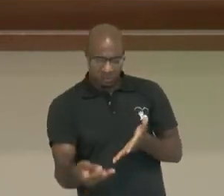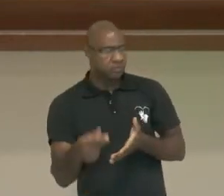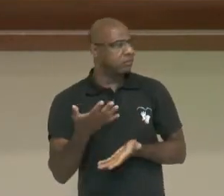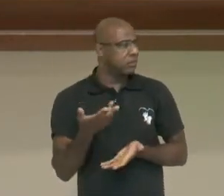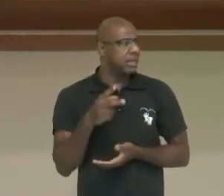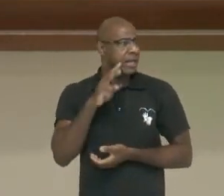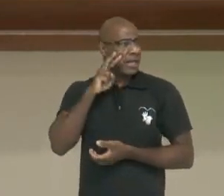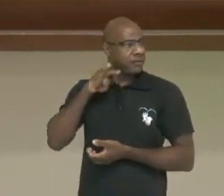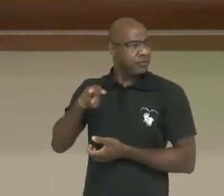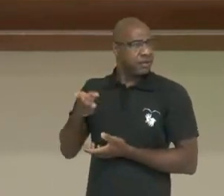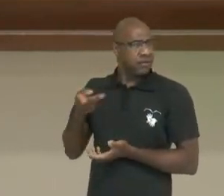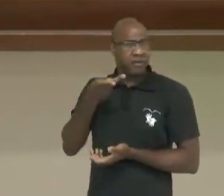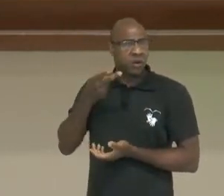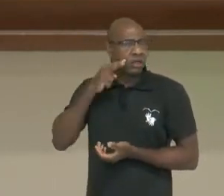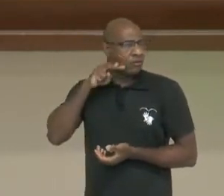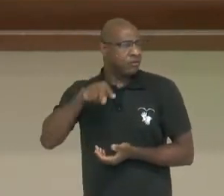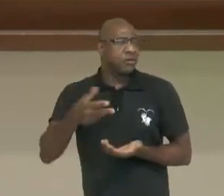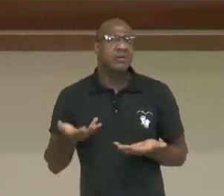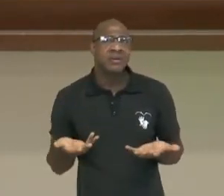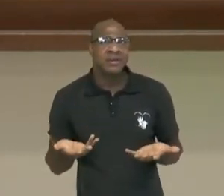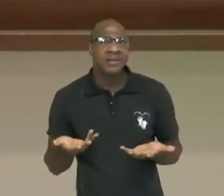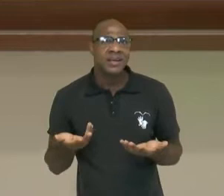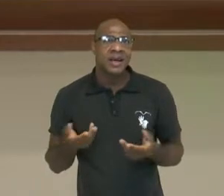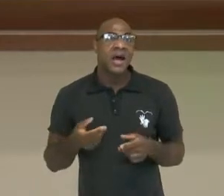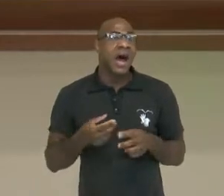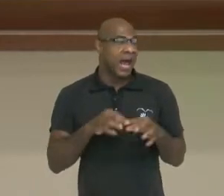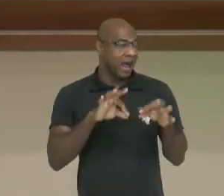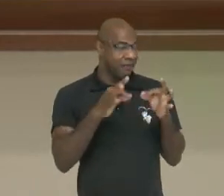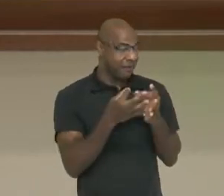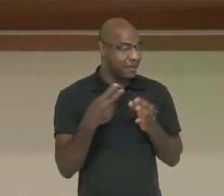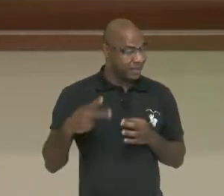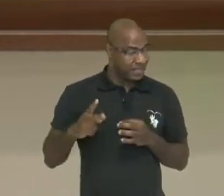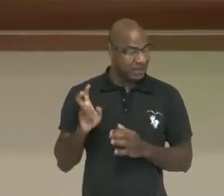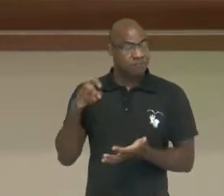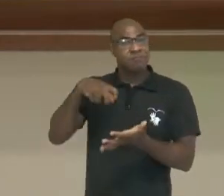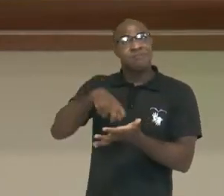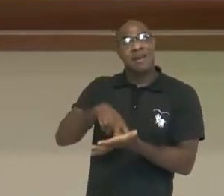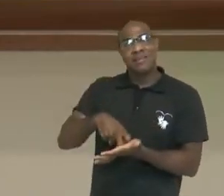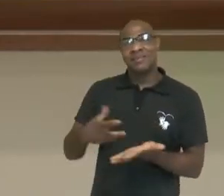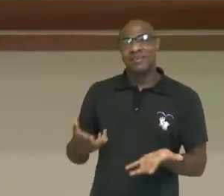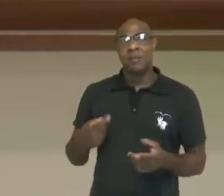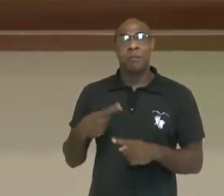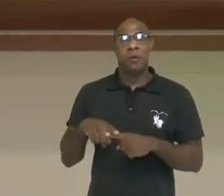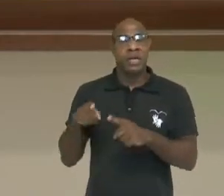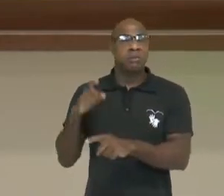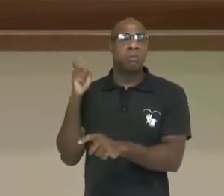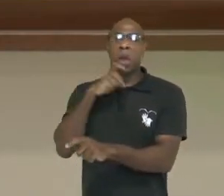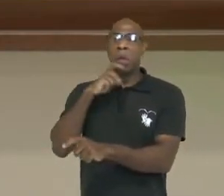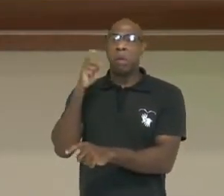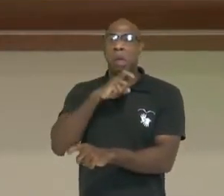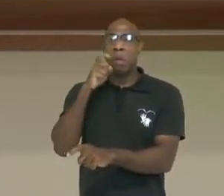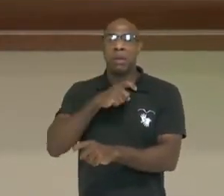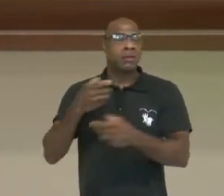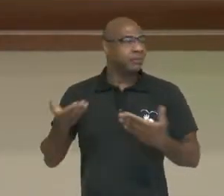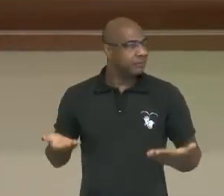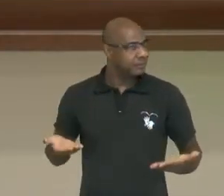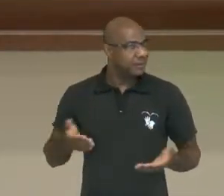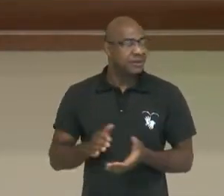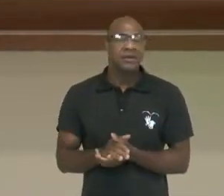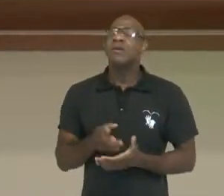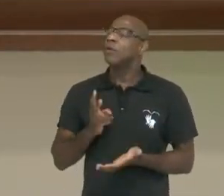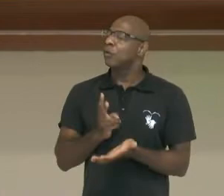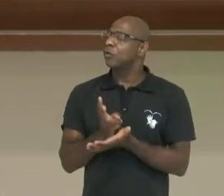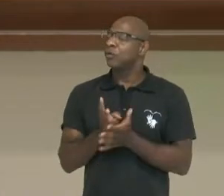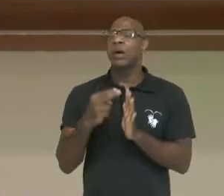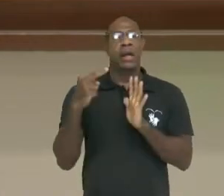Olha, tinha gosto de queijo. Que será? Por que será que o Paulo mereceu esse castigo, hein? Vamos ver lá se... Vamos continuar a leitura e vamos